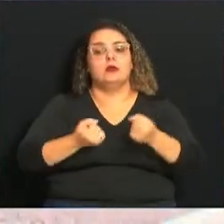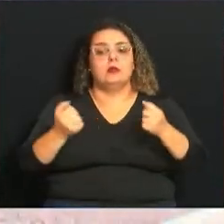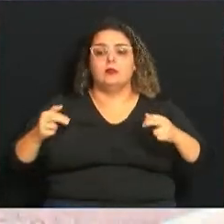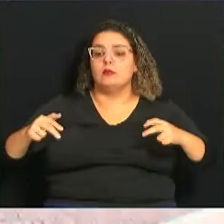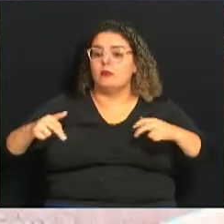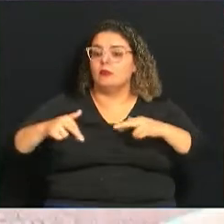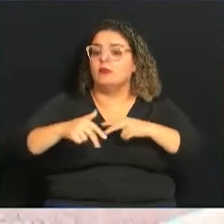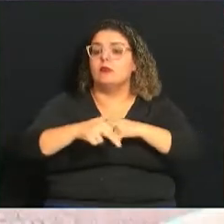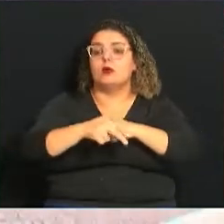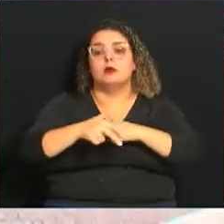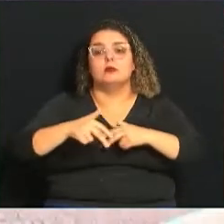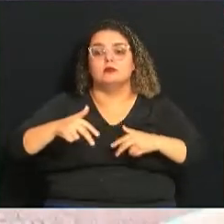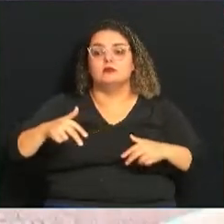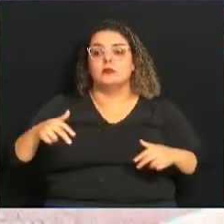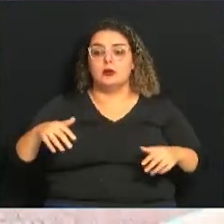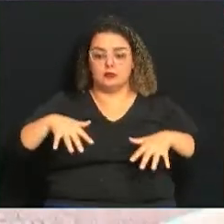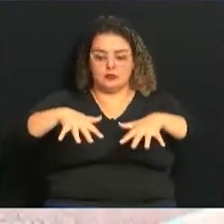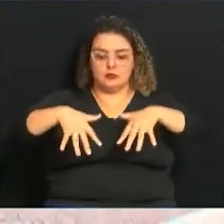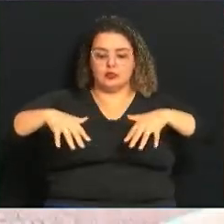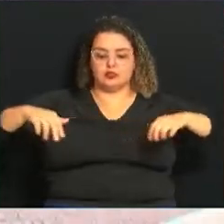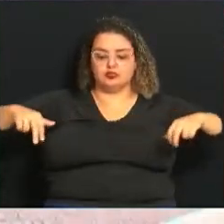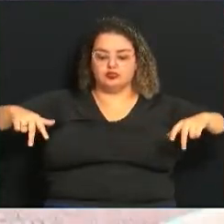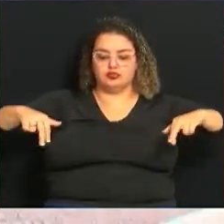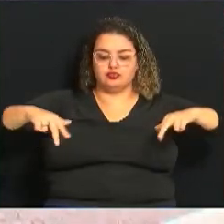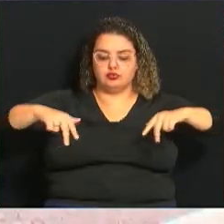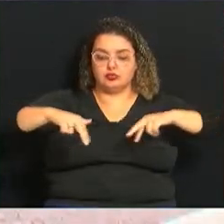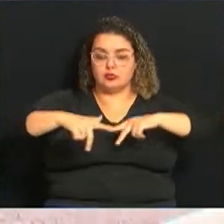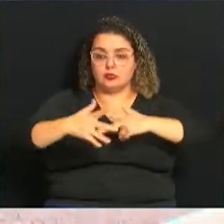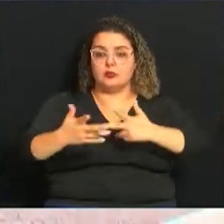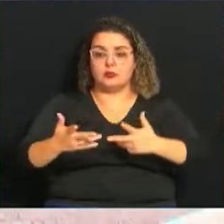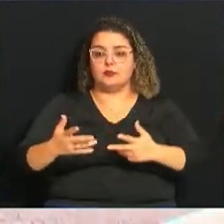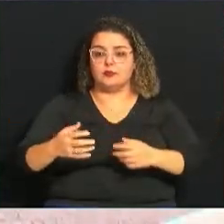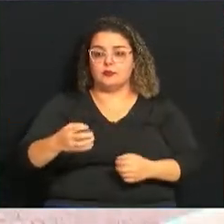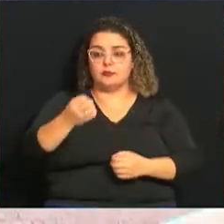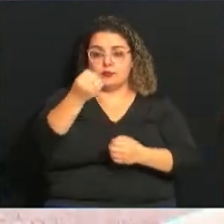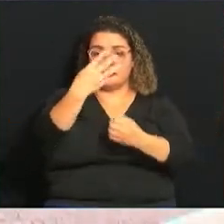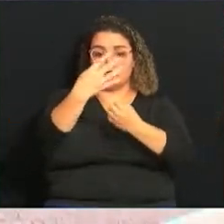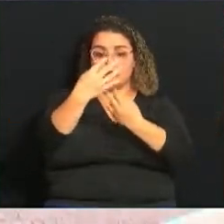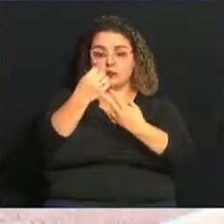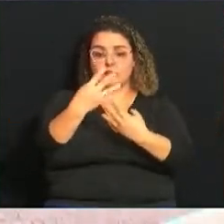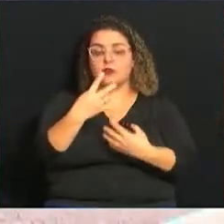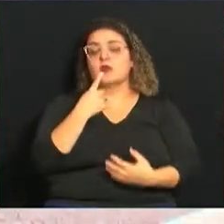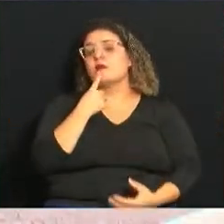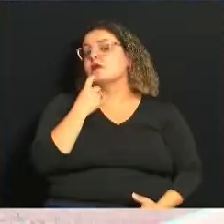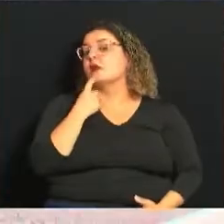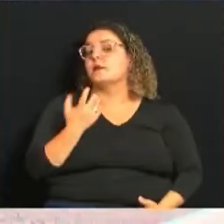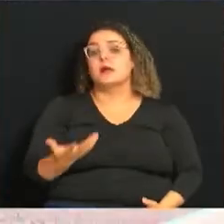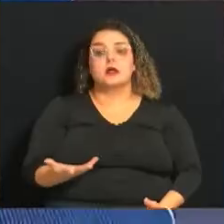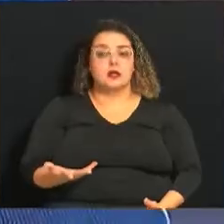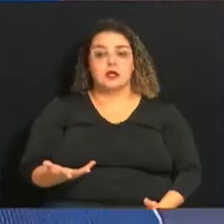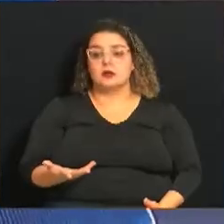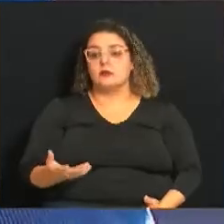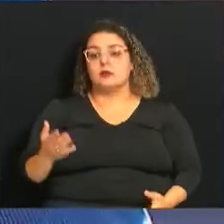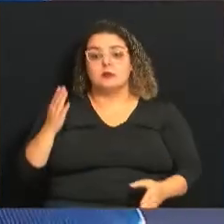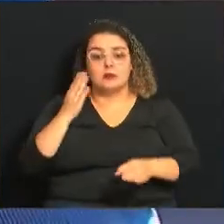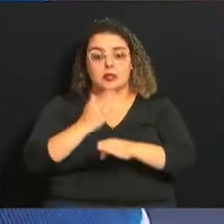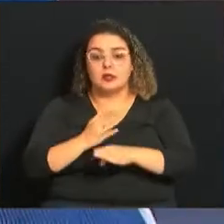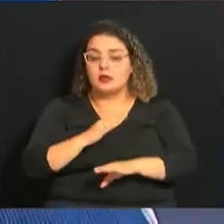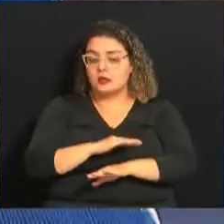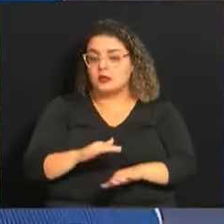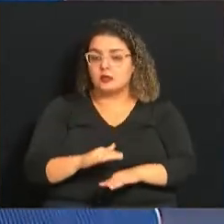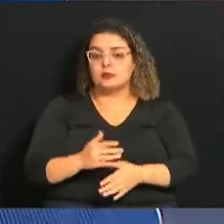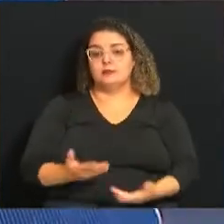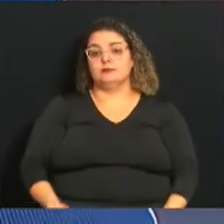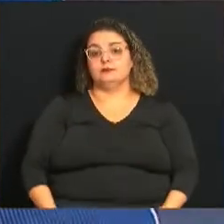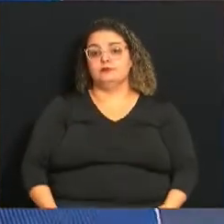está atravessando numa faixa de pedestre, com aquele que o sinal já está sinalizando vermelho para ele parar, e ele está perdendo